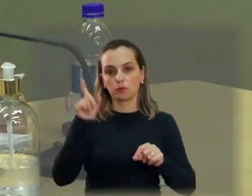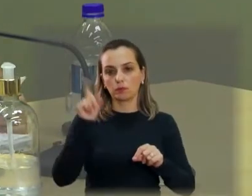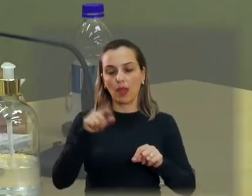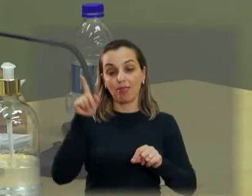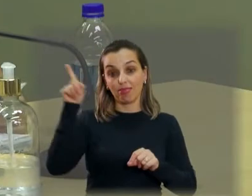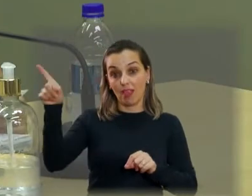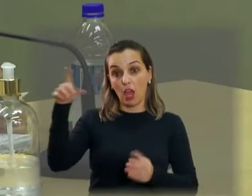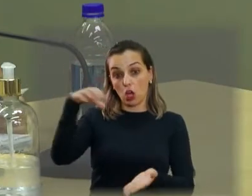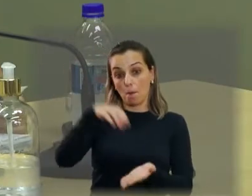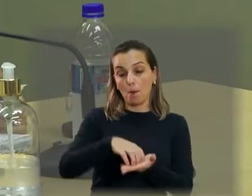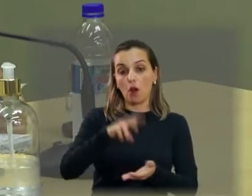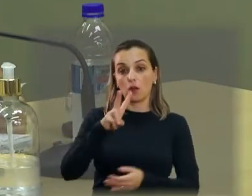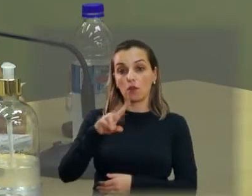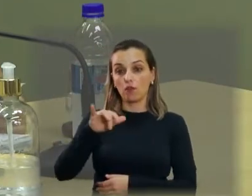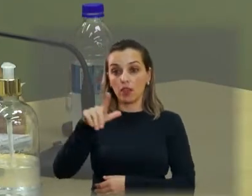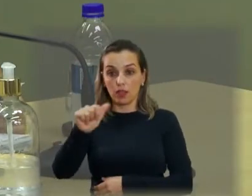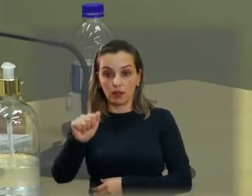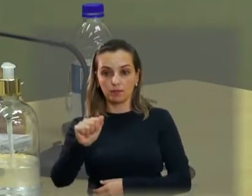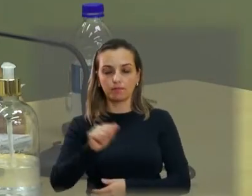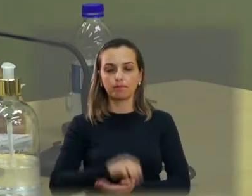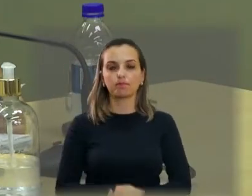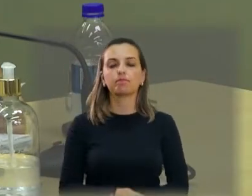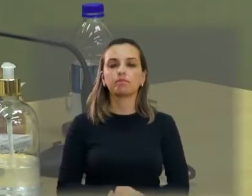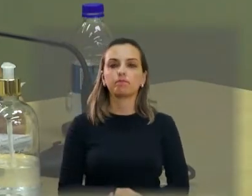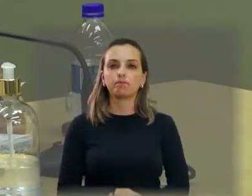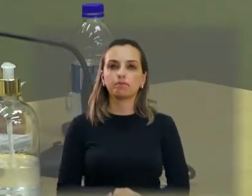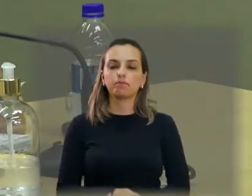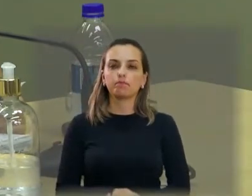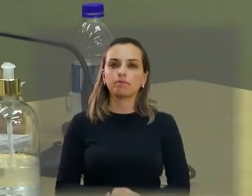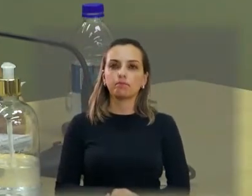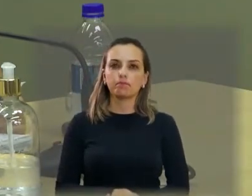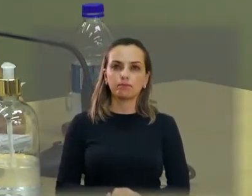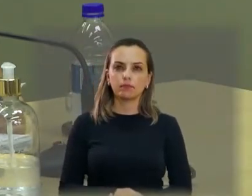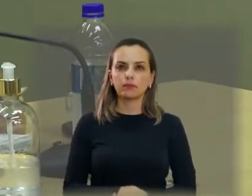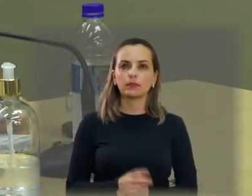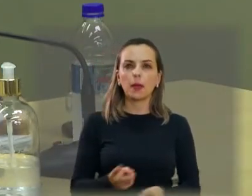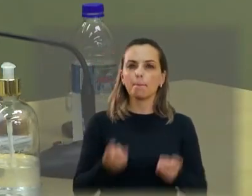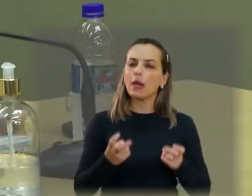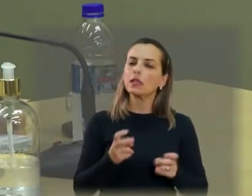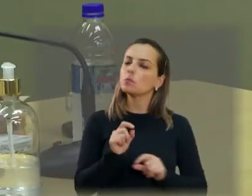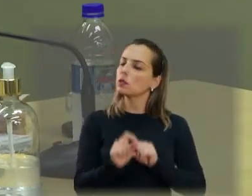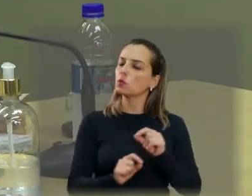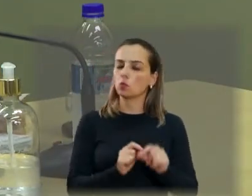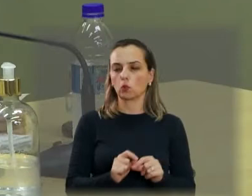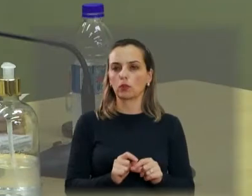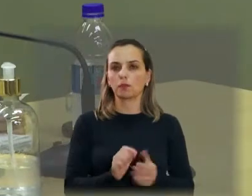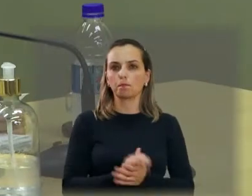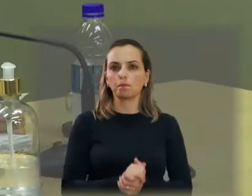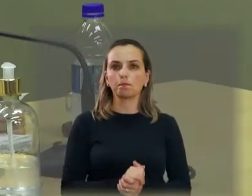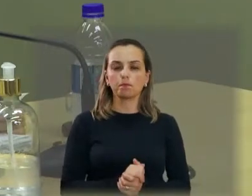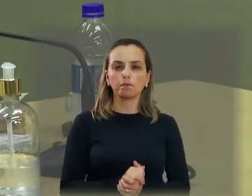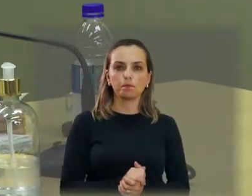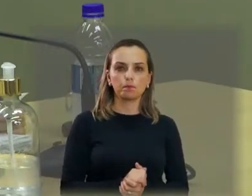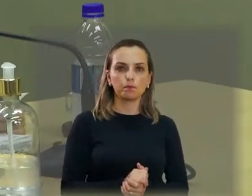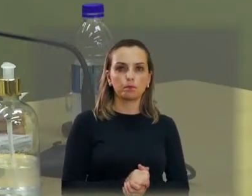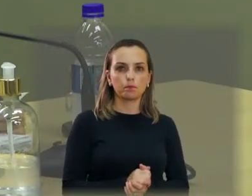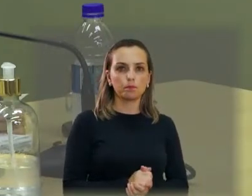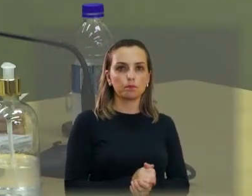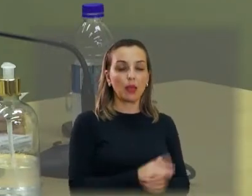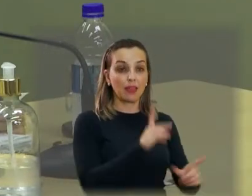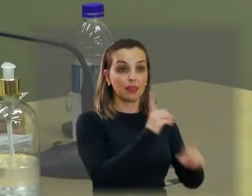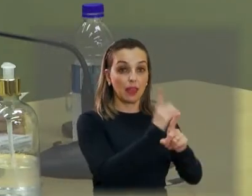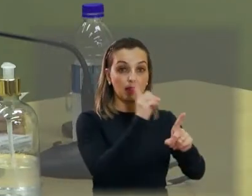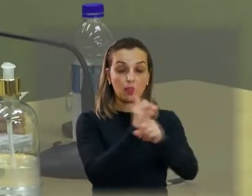Xavier. Então, para o pessoal ter uma percepção disso, em relação ao número de